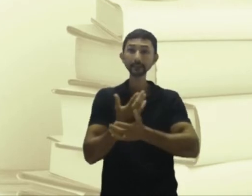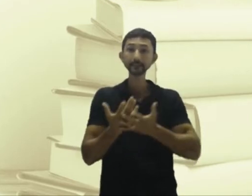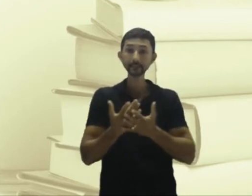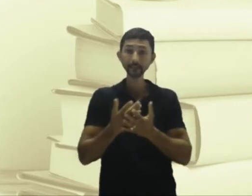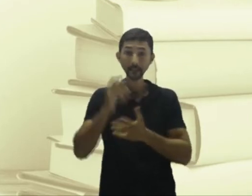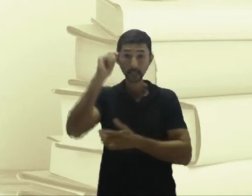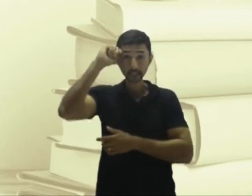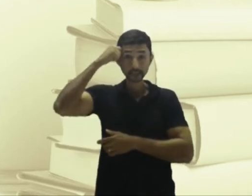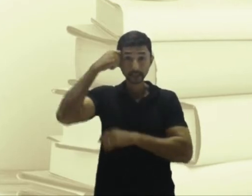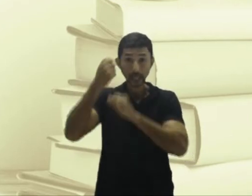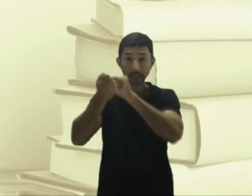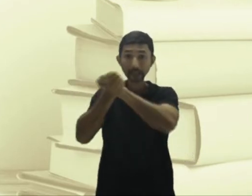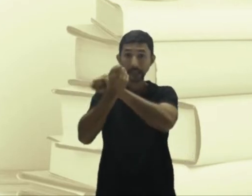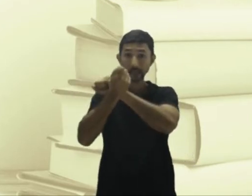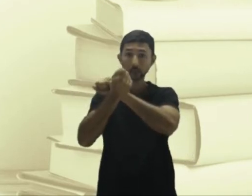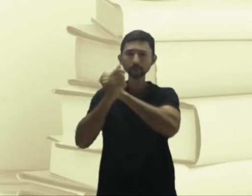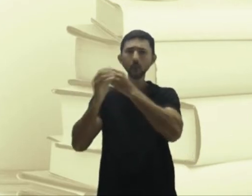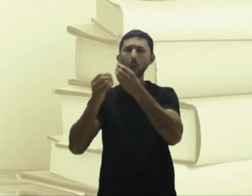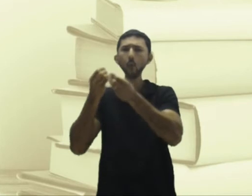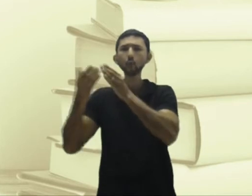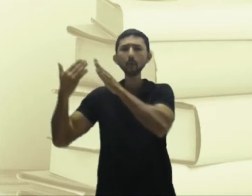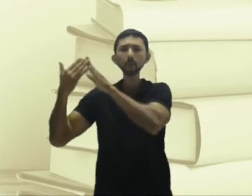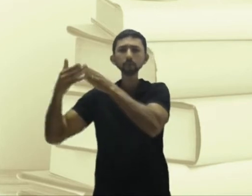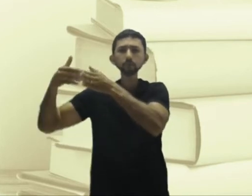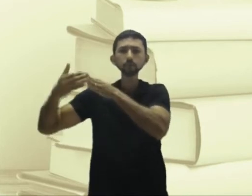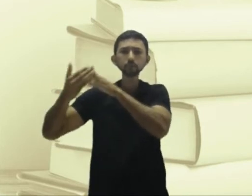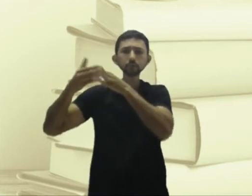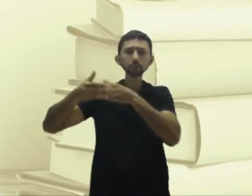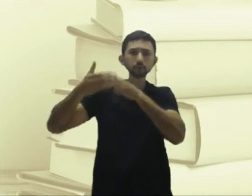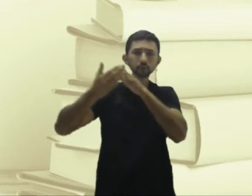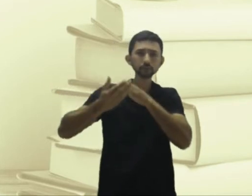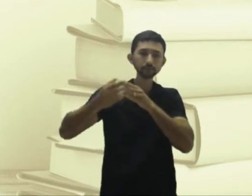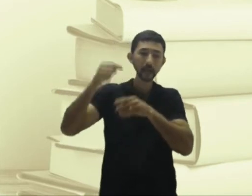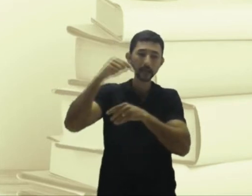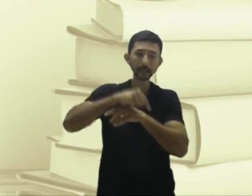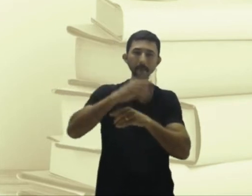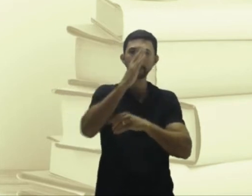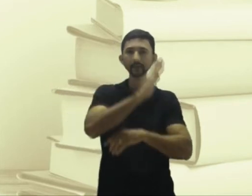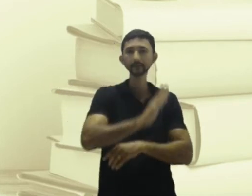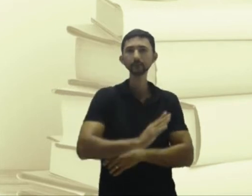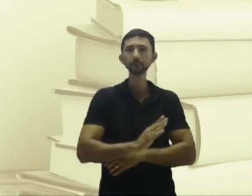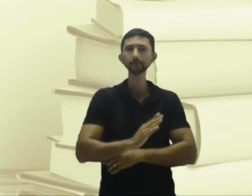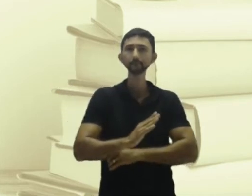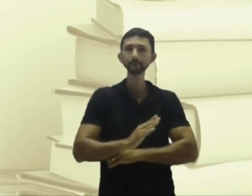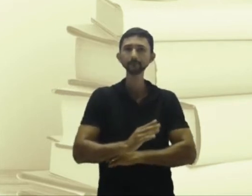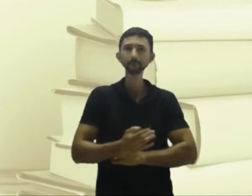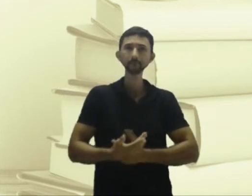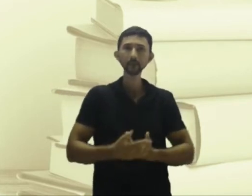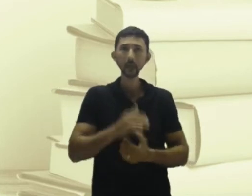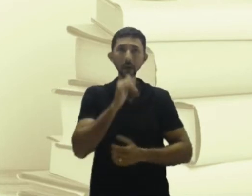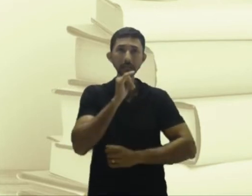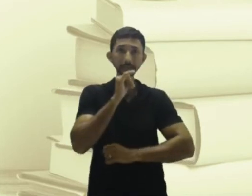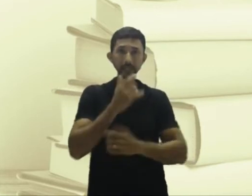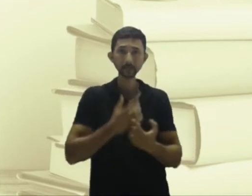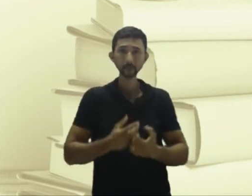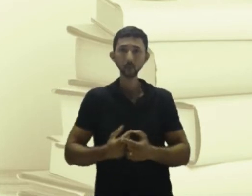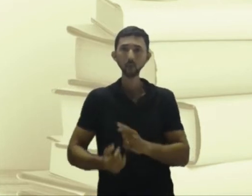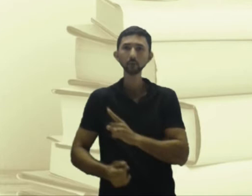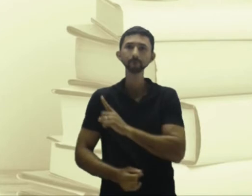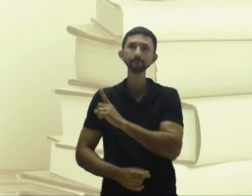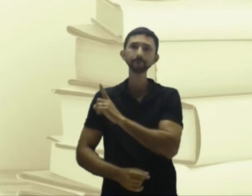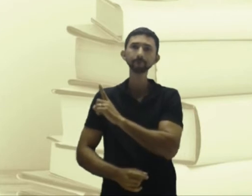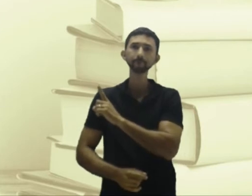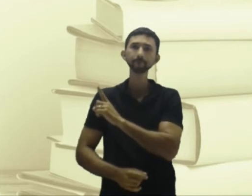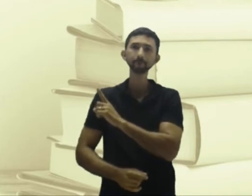desses escravos e da onde eles eram retirados, certo? Nós temos aqui 3